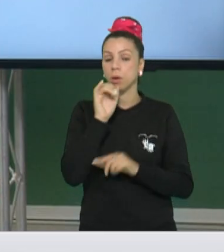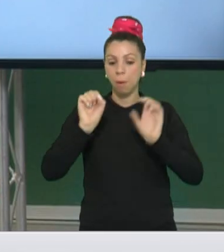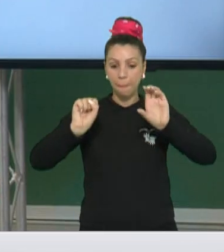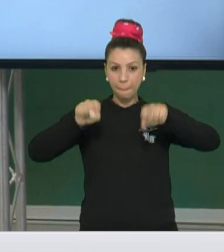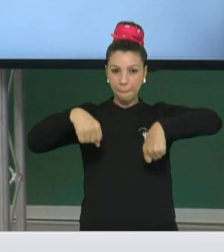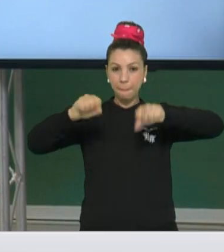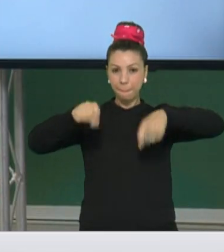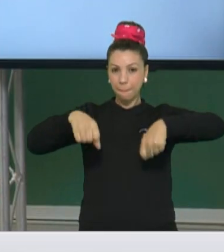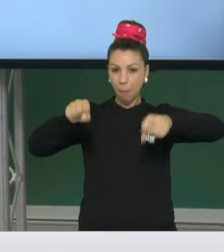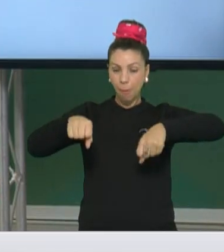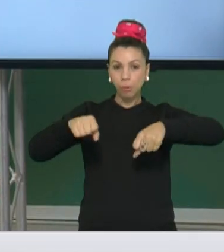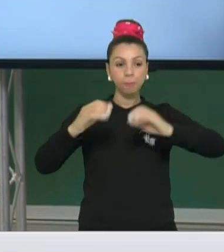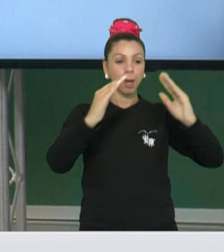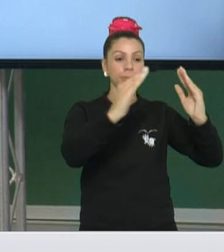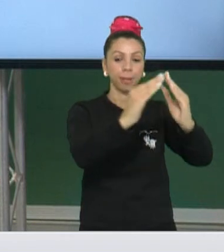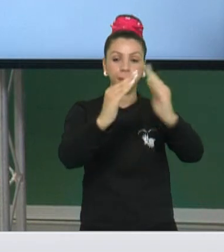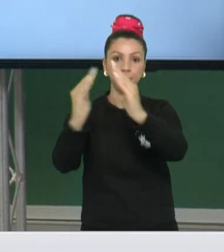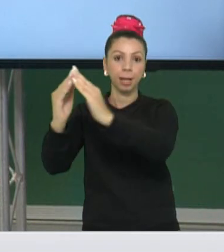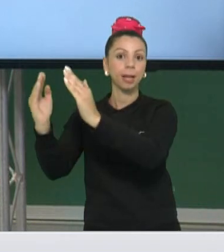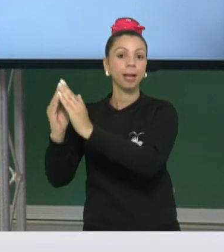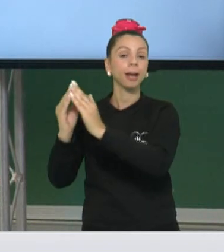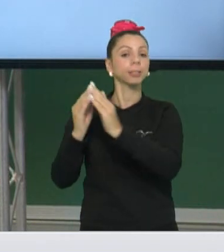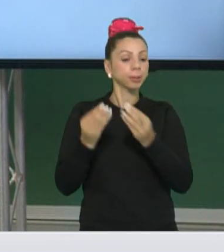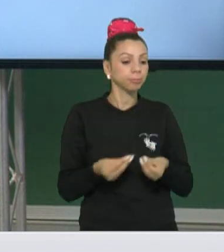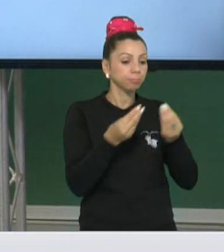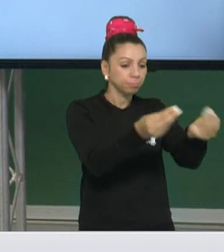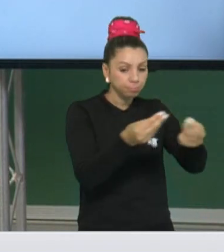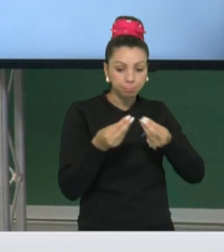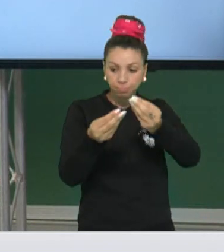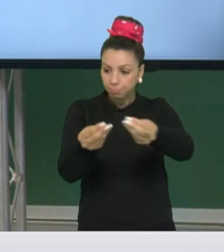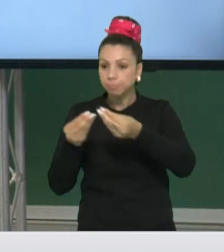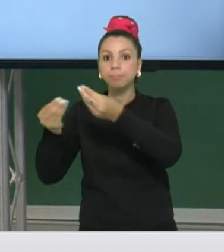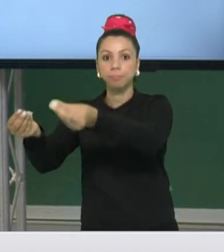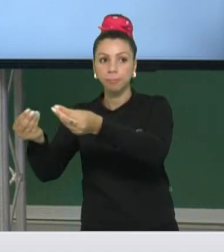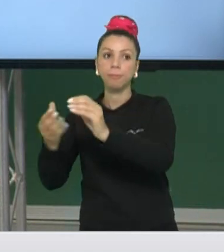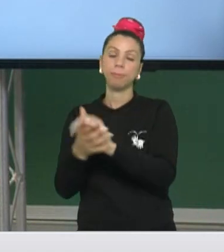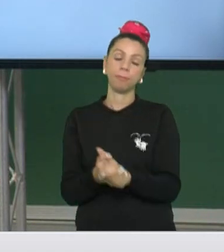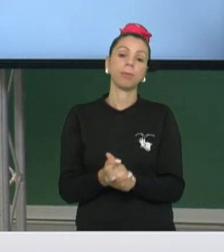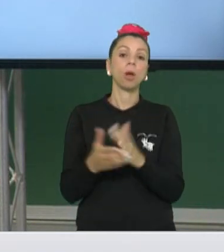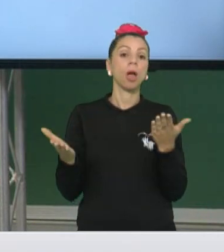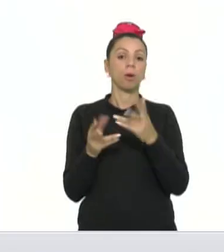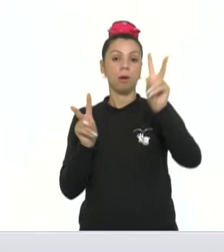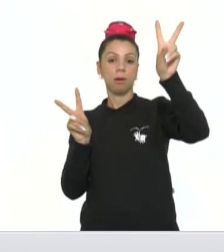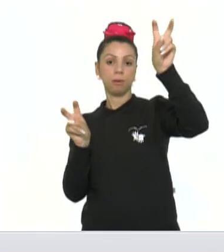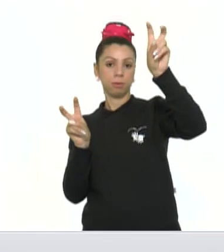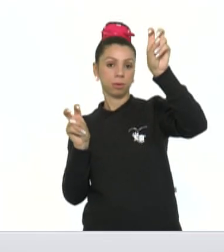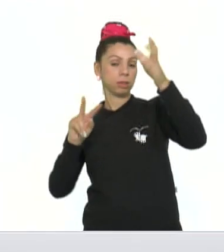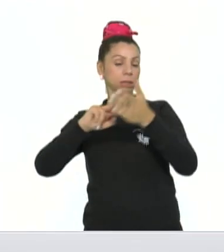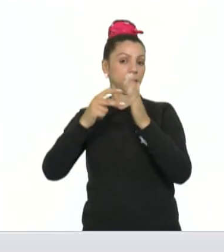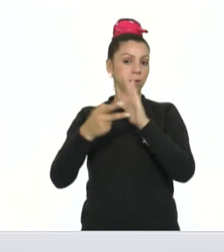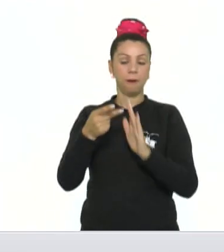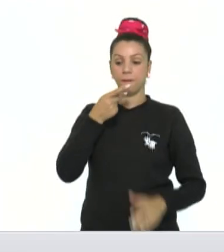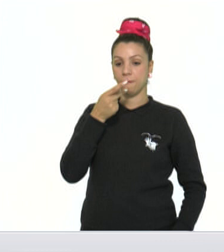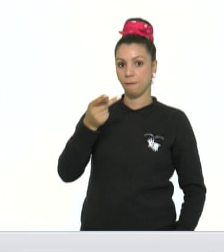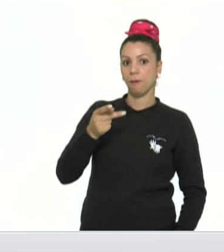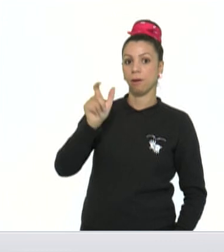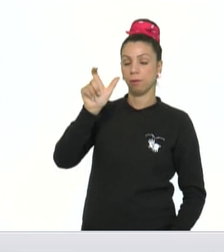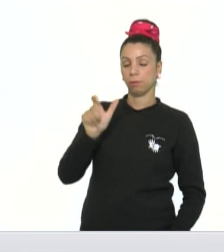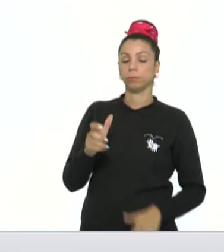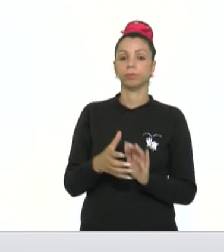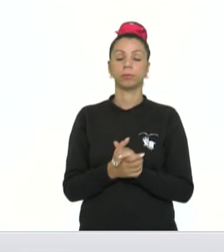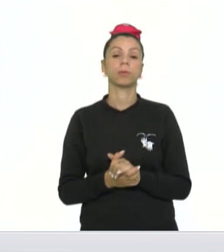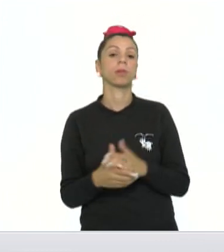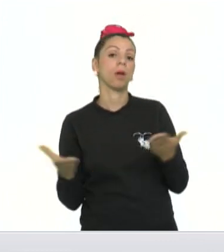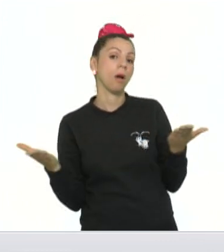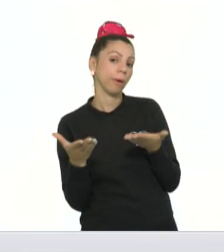consumidores. Aí vem entre aspas aqui, significa que é a fala de alguém. A gente sempre teve um público muito